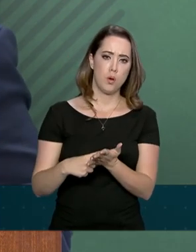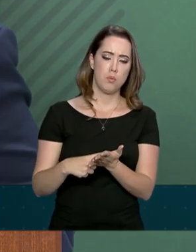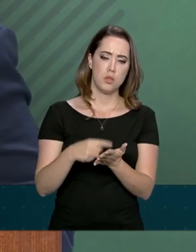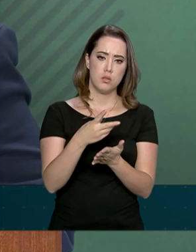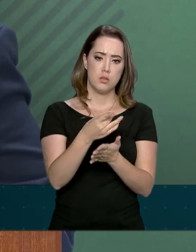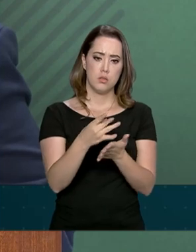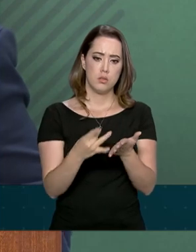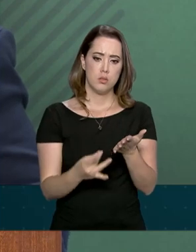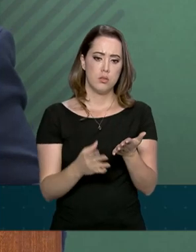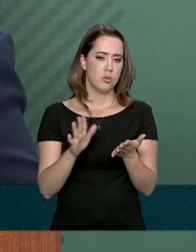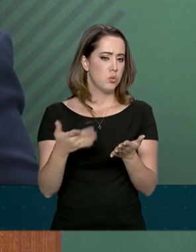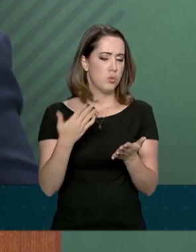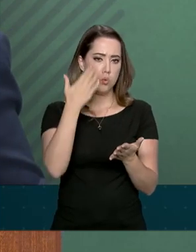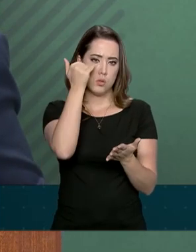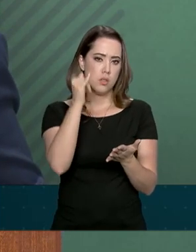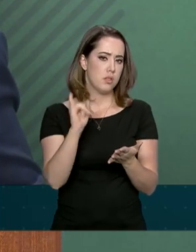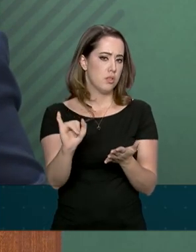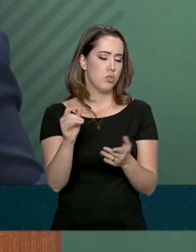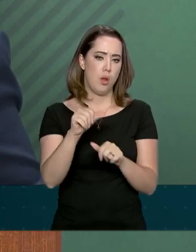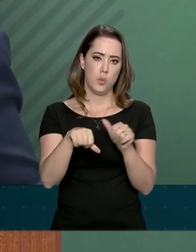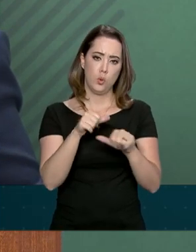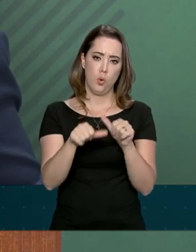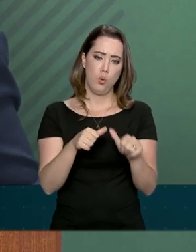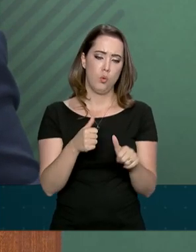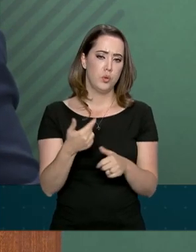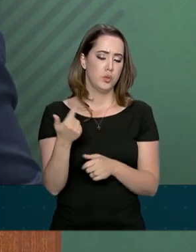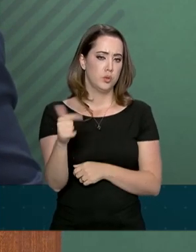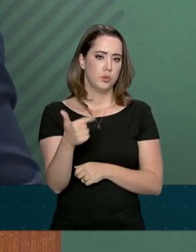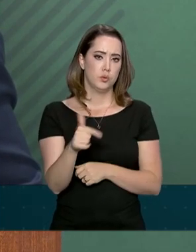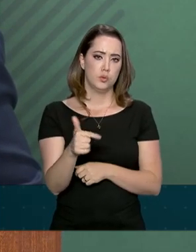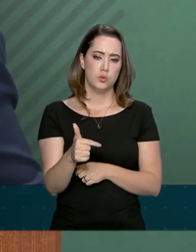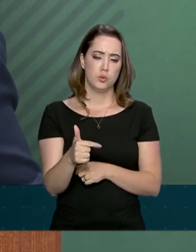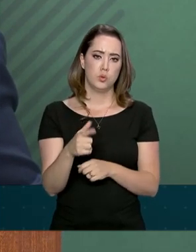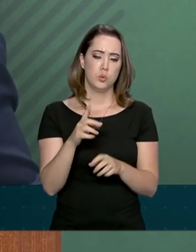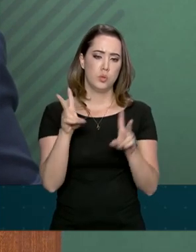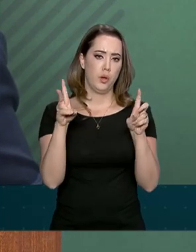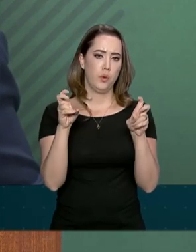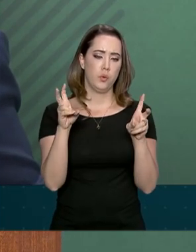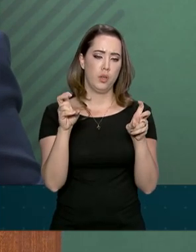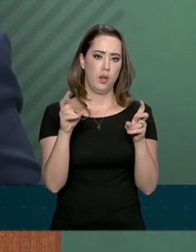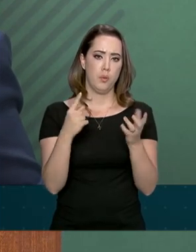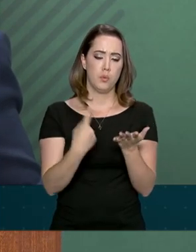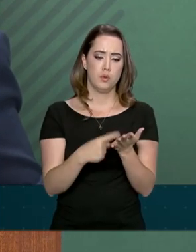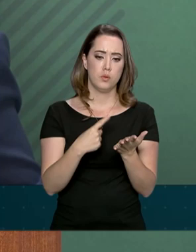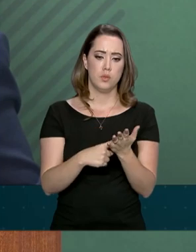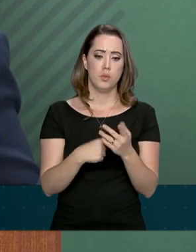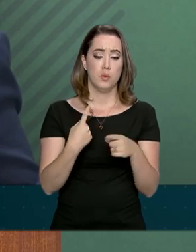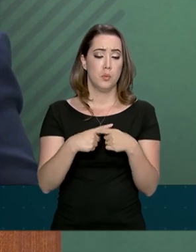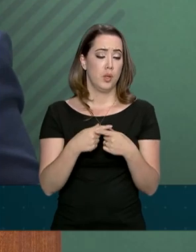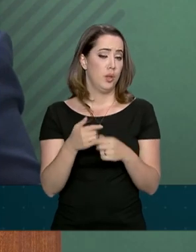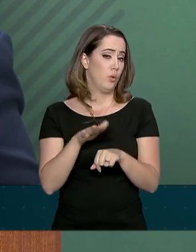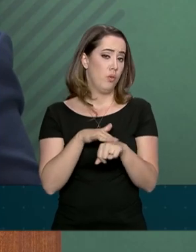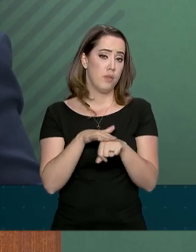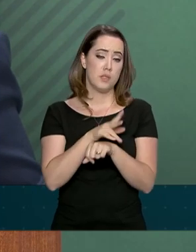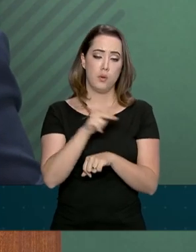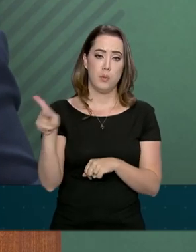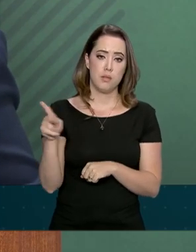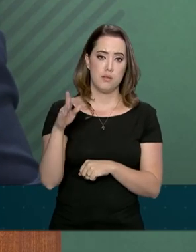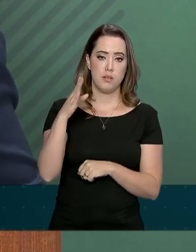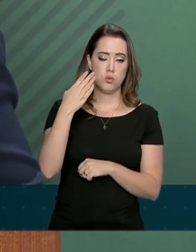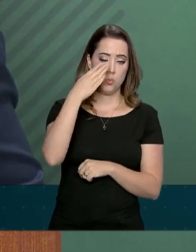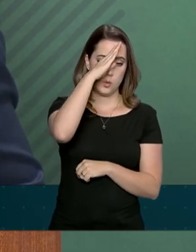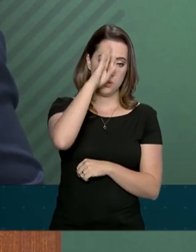ela não sei se ela já chegou a ser atualizada eu não tenho é o tema da agenda em função de não ter conversado com o presidente mas